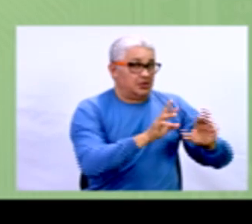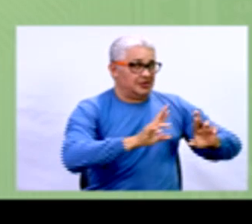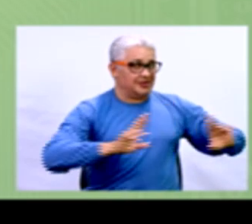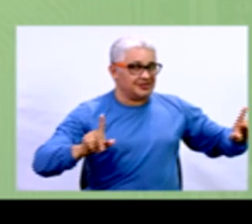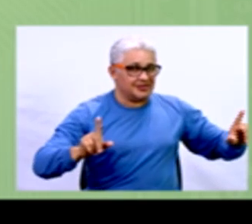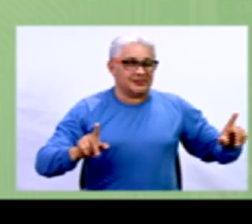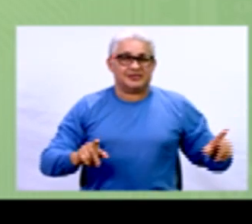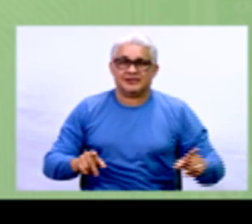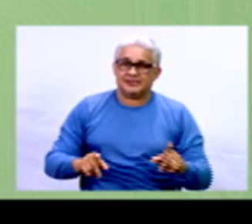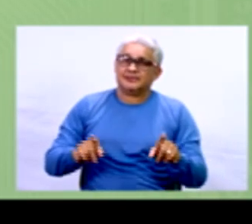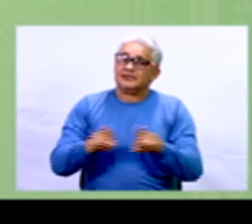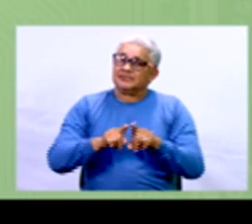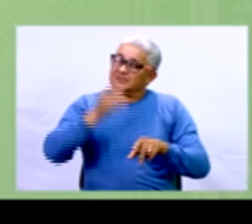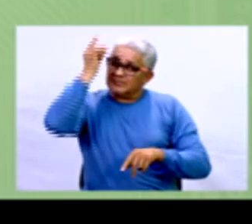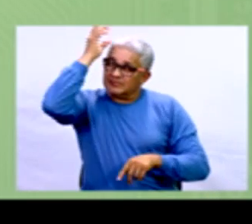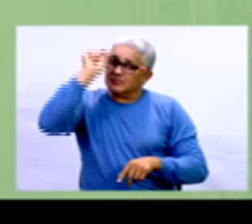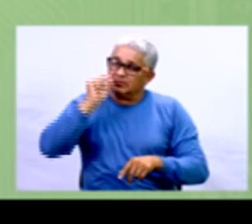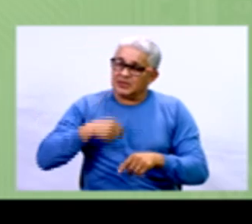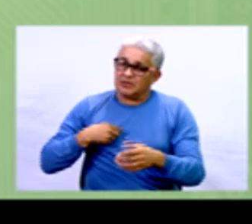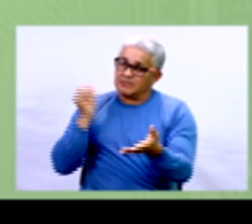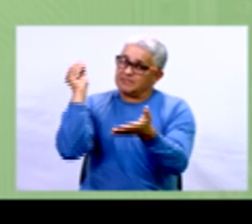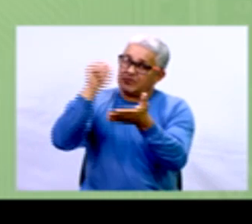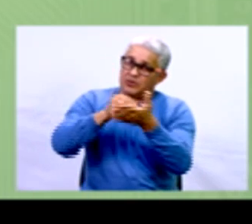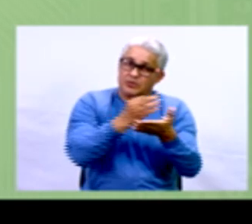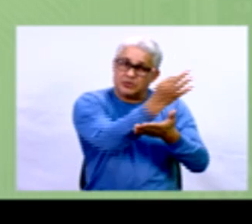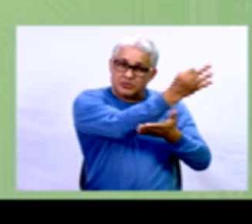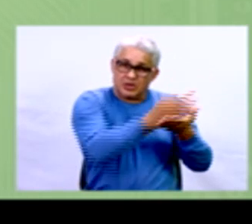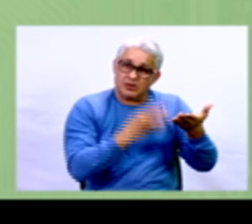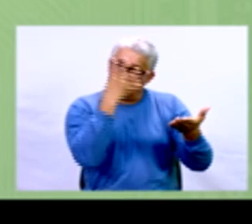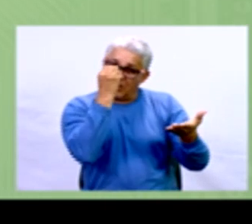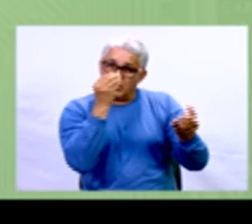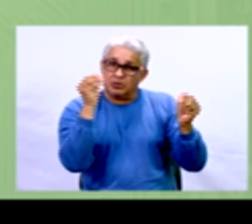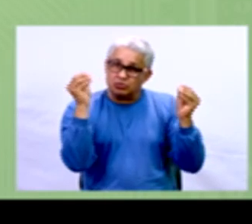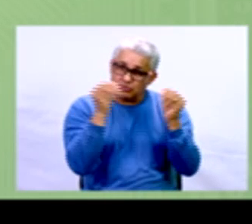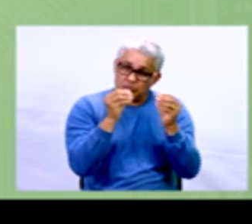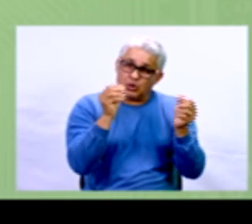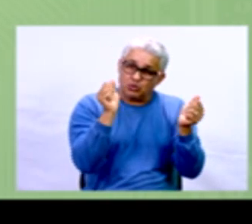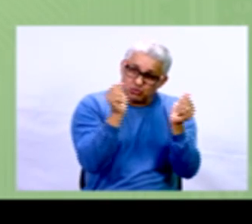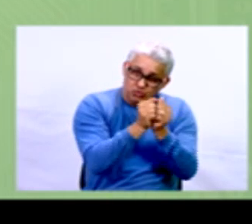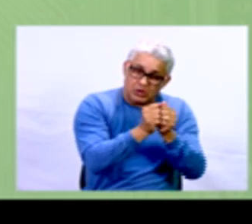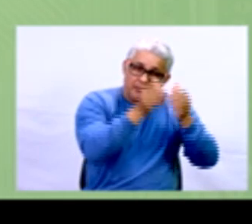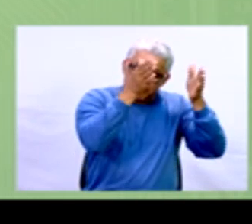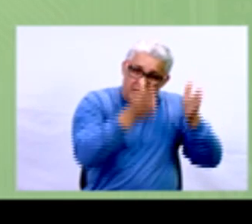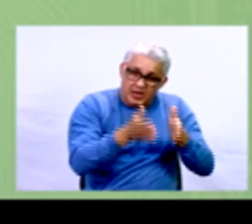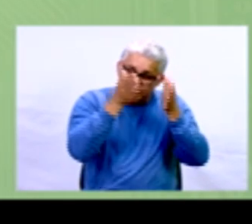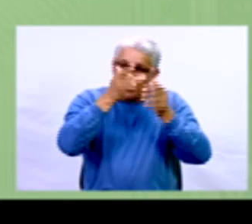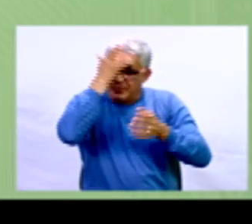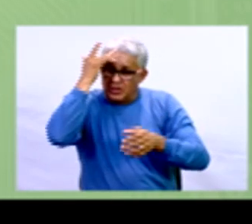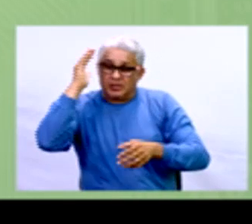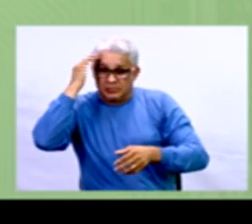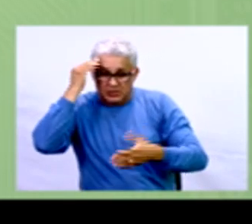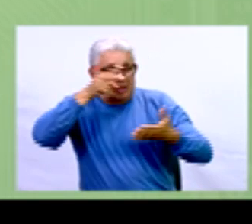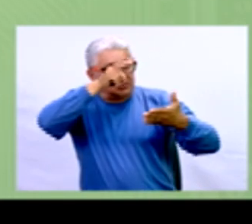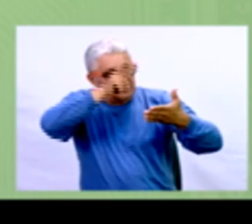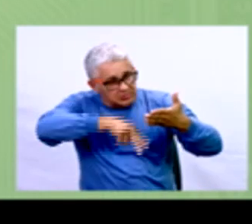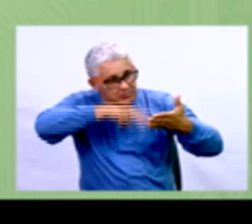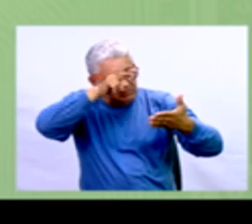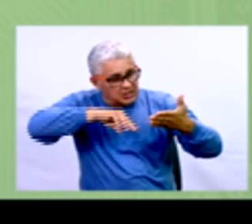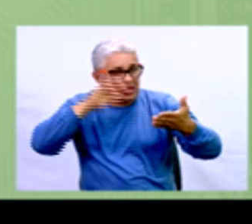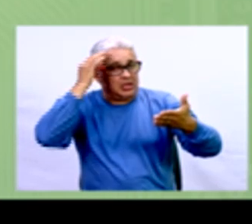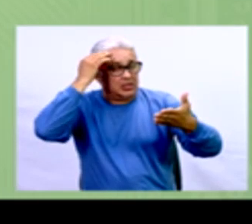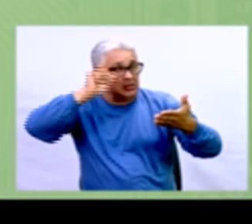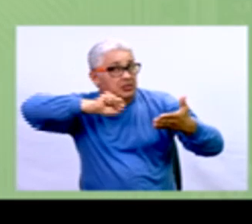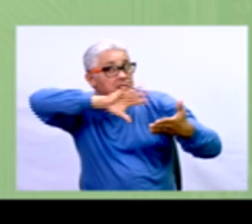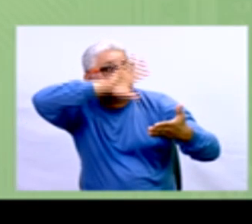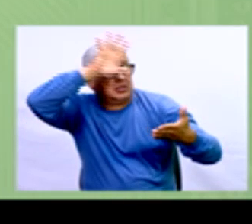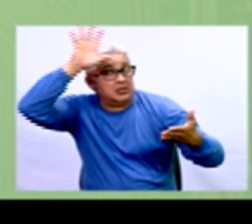Ou então é muito mais fácil eu colocar um texto com fotos do passo a passo para ela entender do que só um texto.